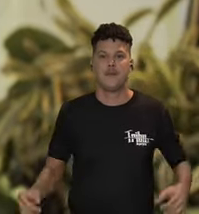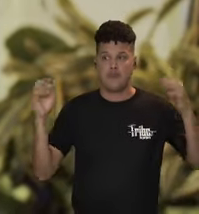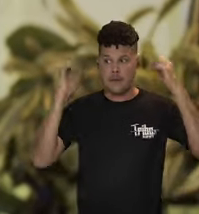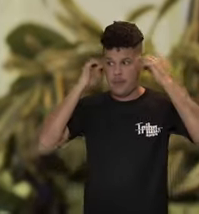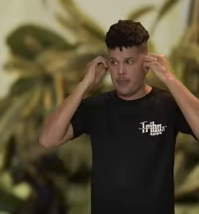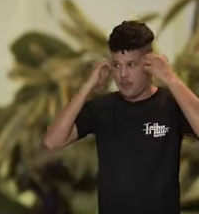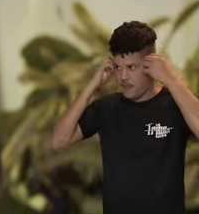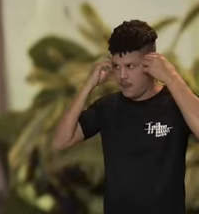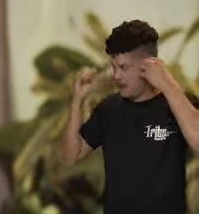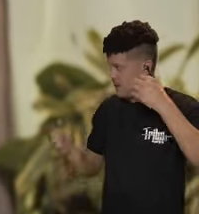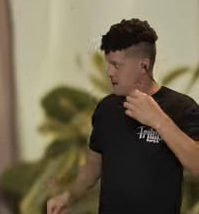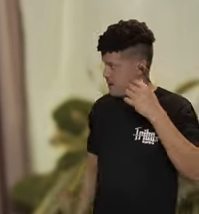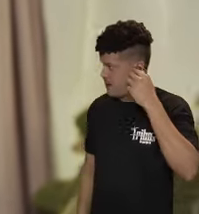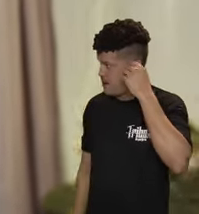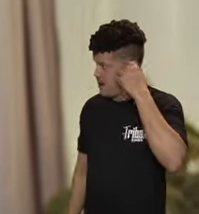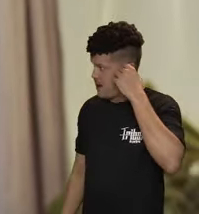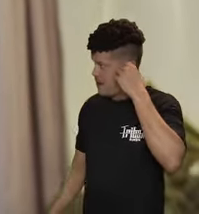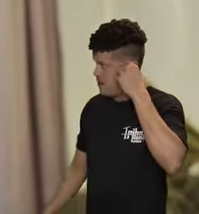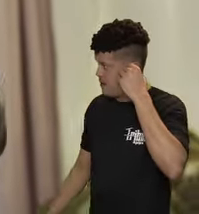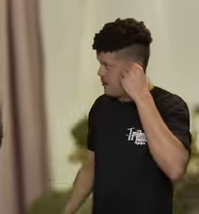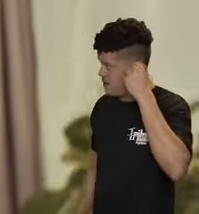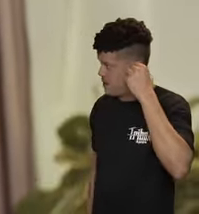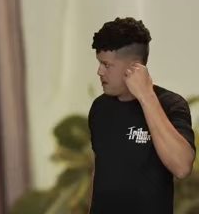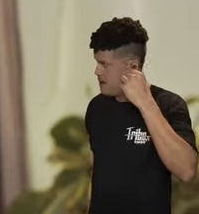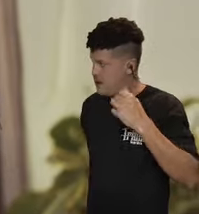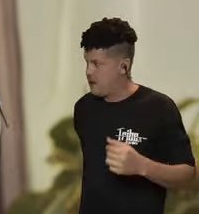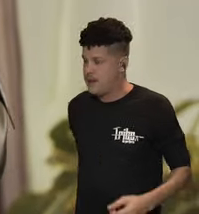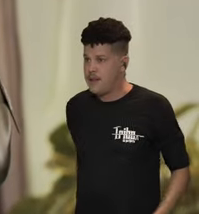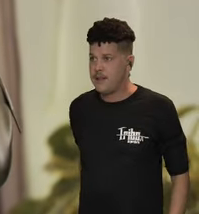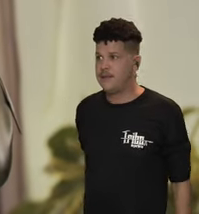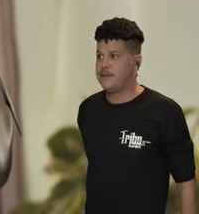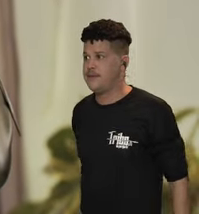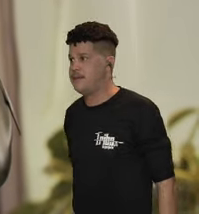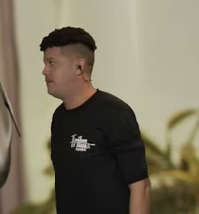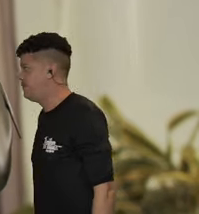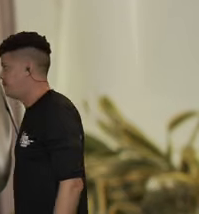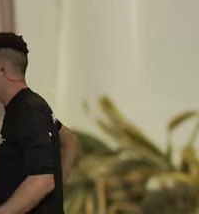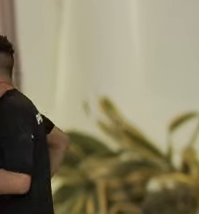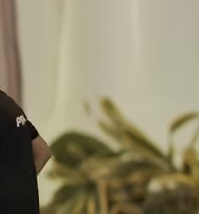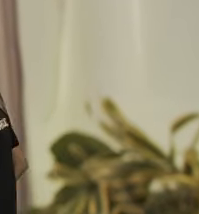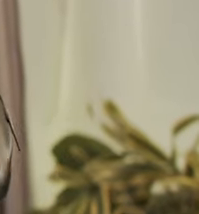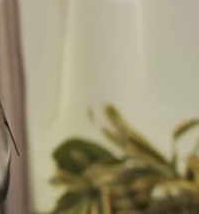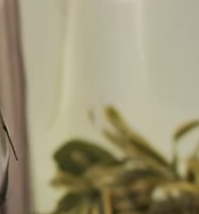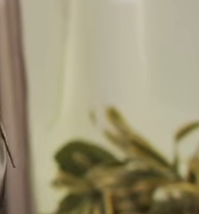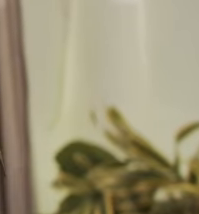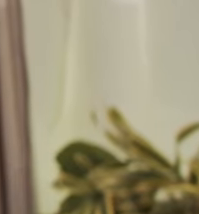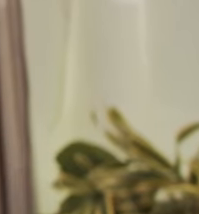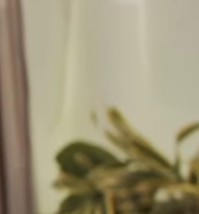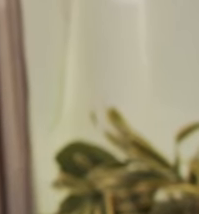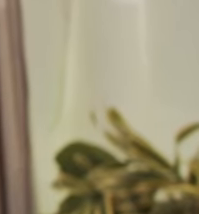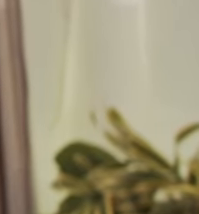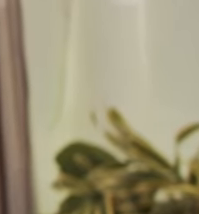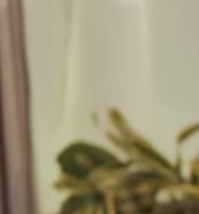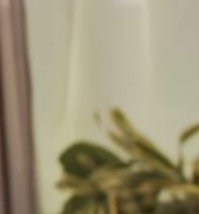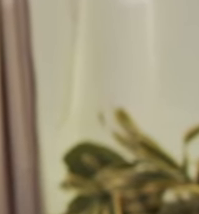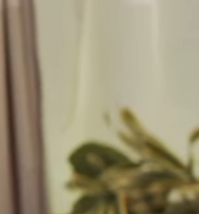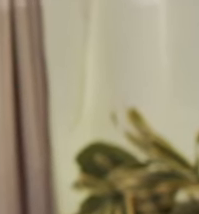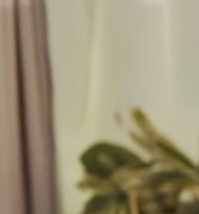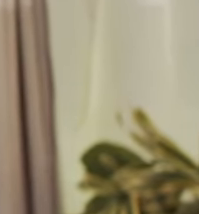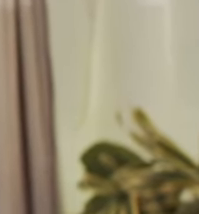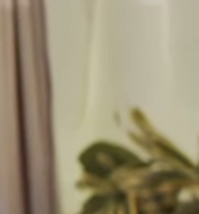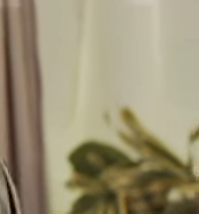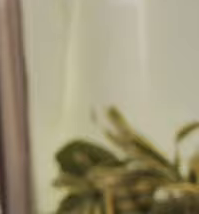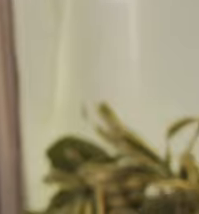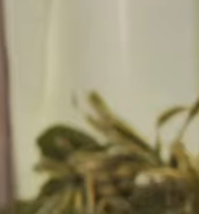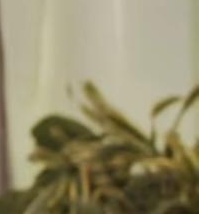Yeah, yeah. Beleza, beleza, rapaziada. Quero mandar um abraço pro meu parceiro Alisson, que tá na casa dele lá tomando a velha cervejinha. Que eu tô